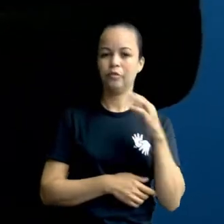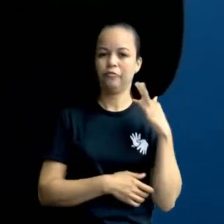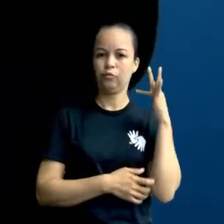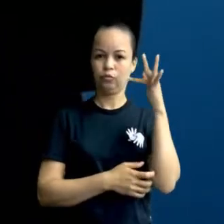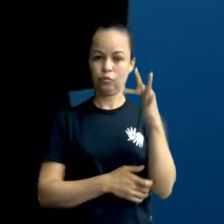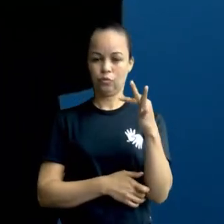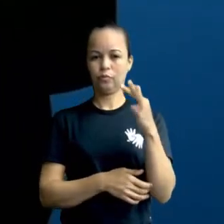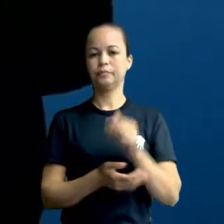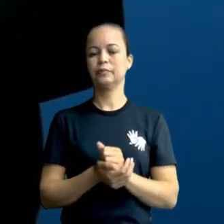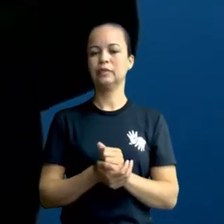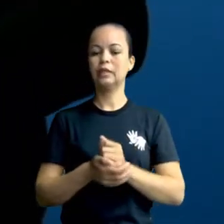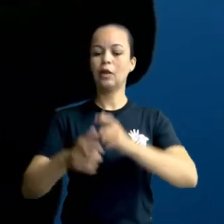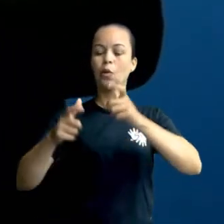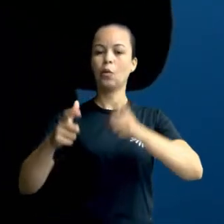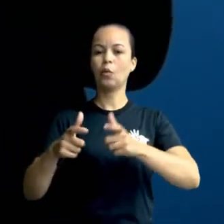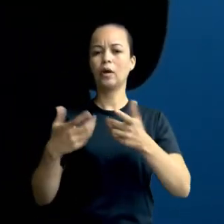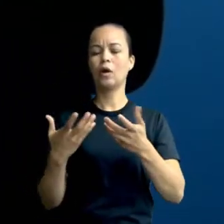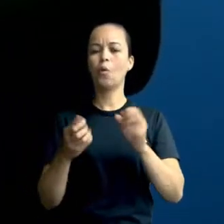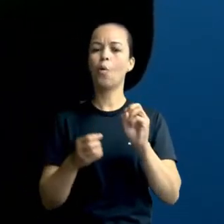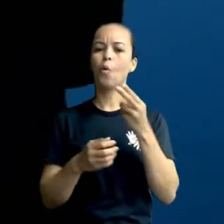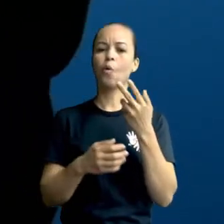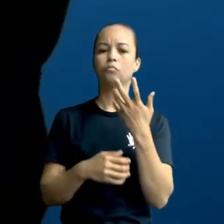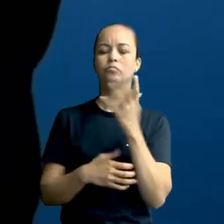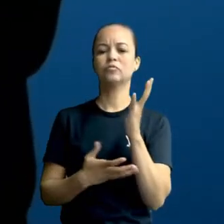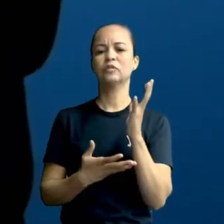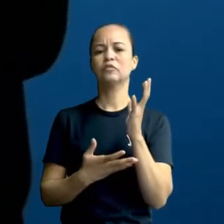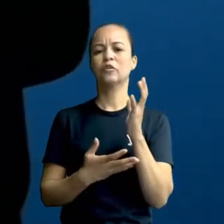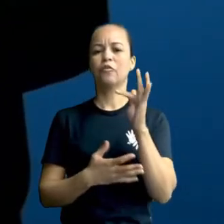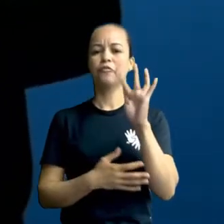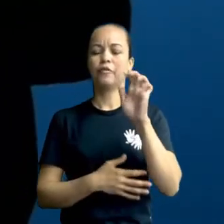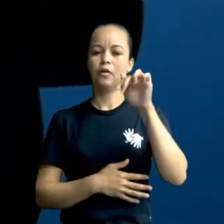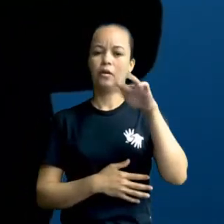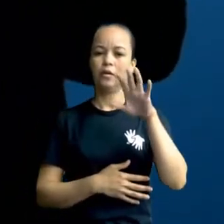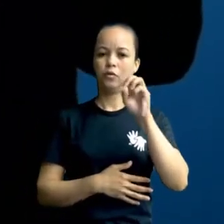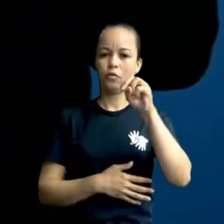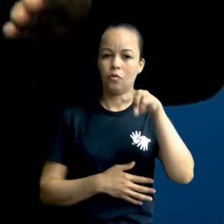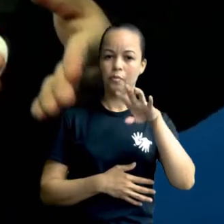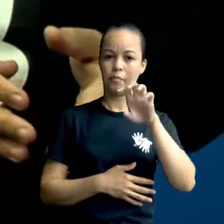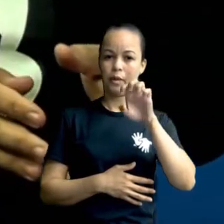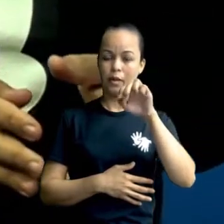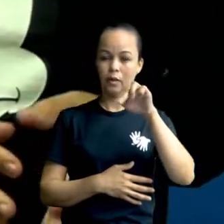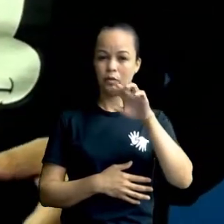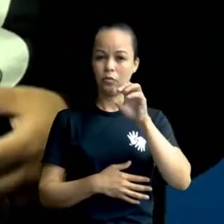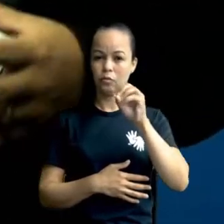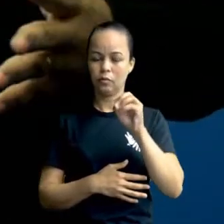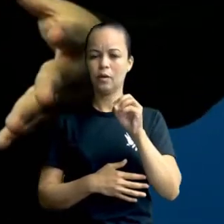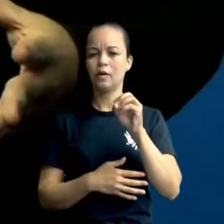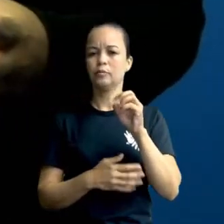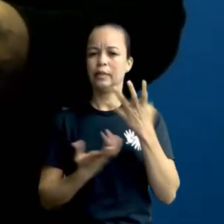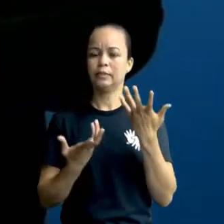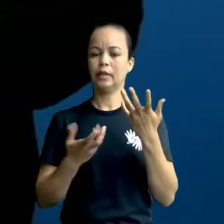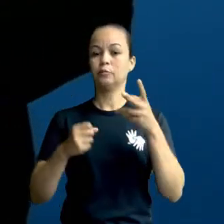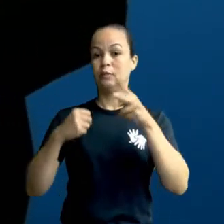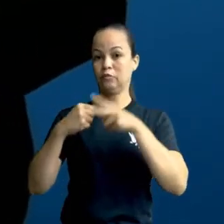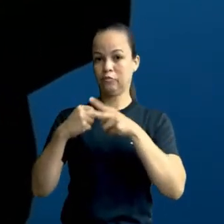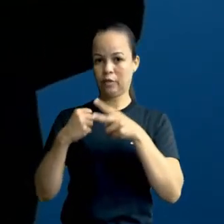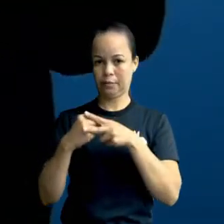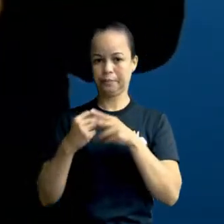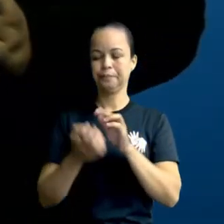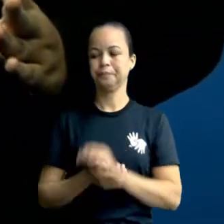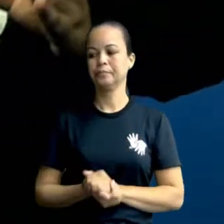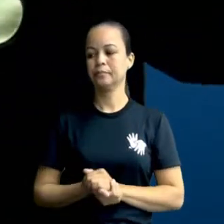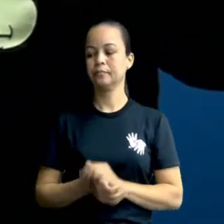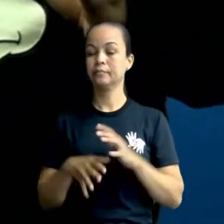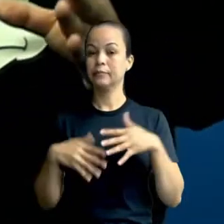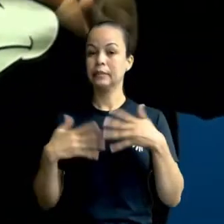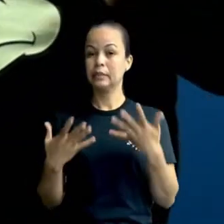ação, estado ou fenômeno expressado pelo verbo, em suma, tá bom?